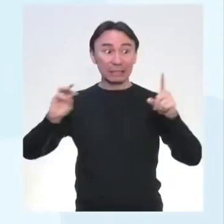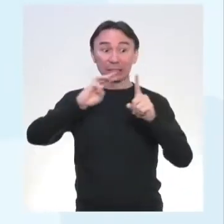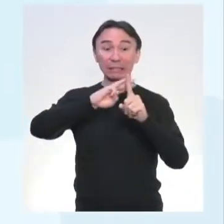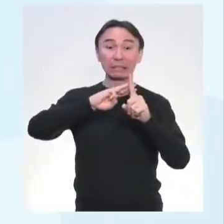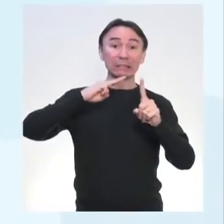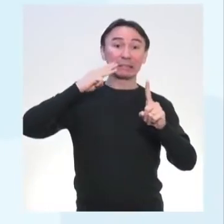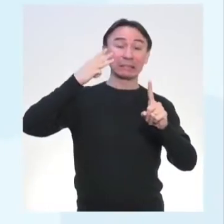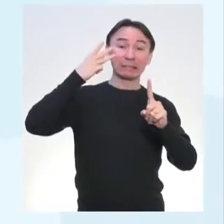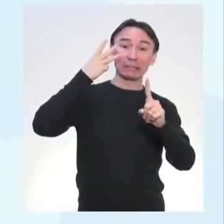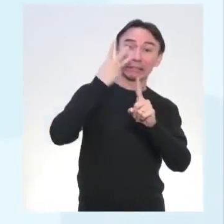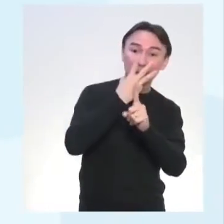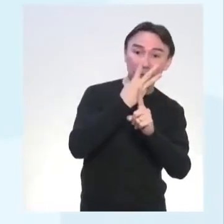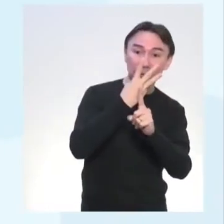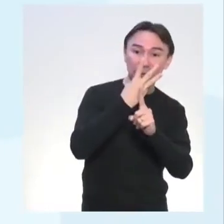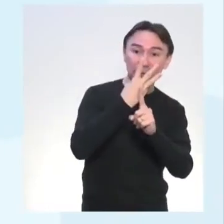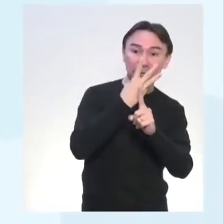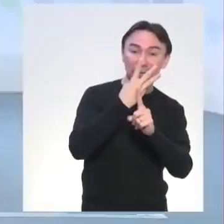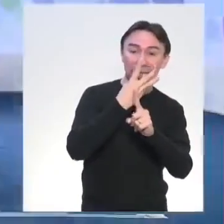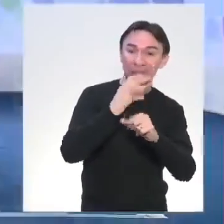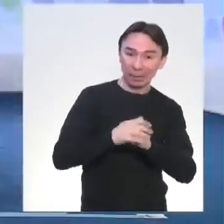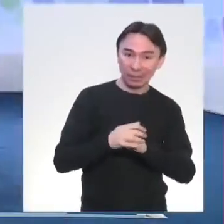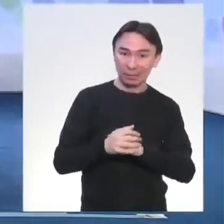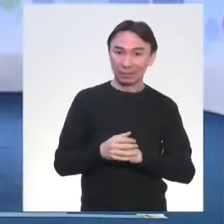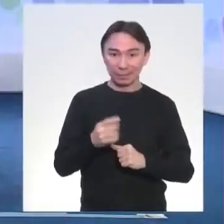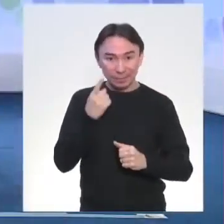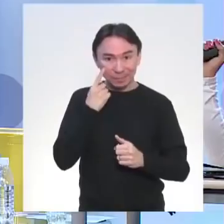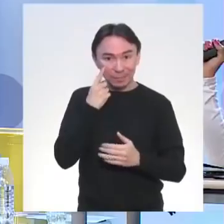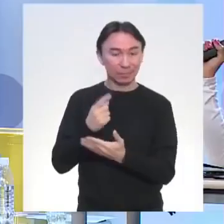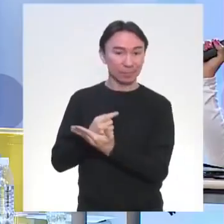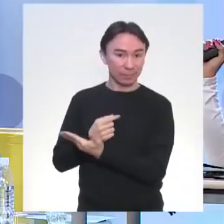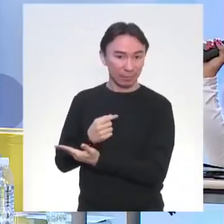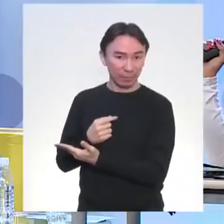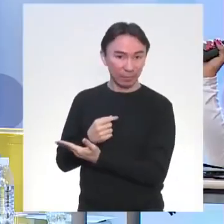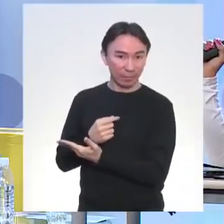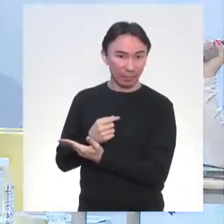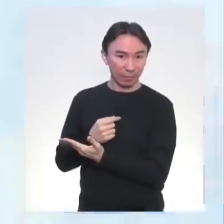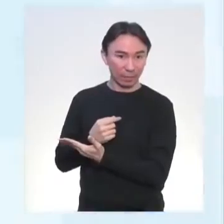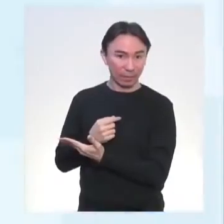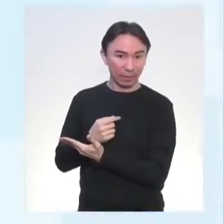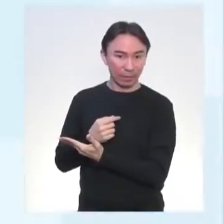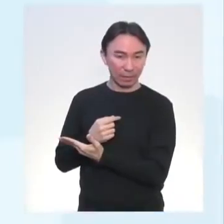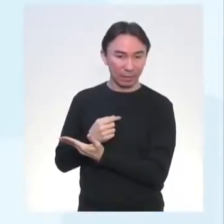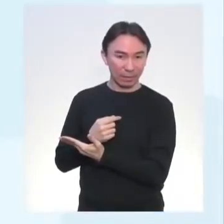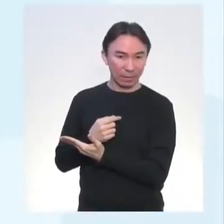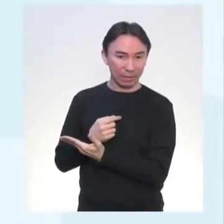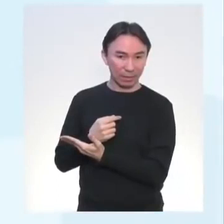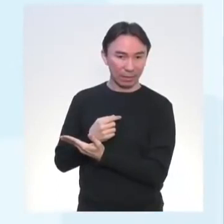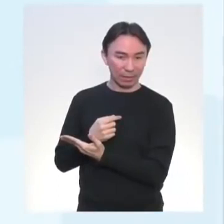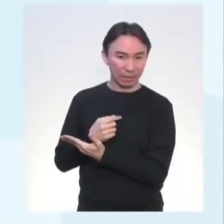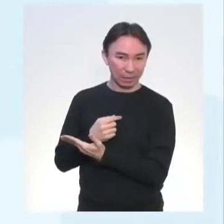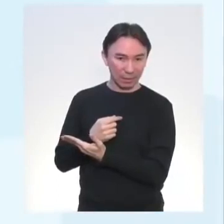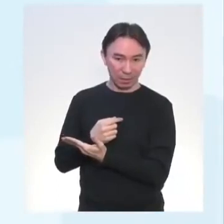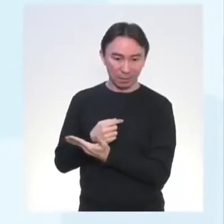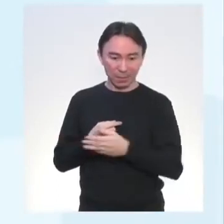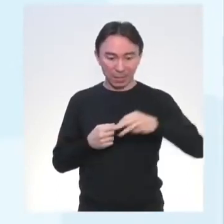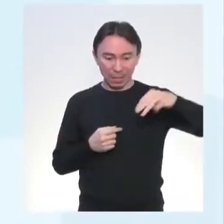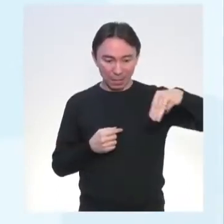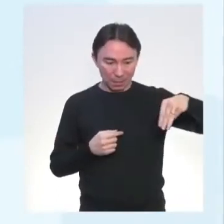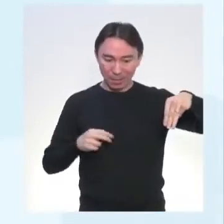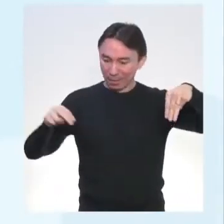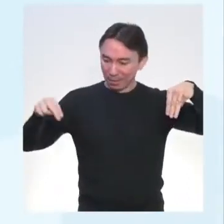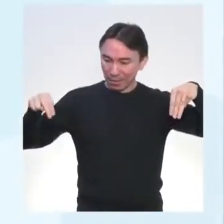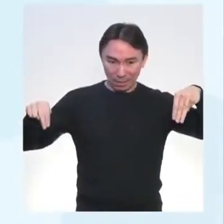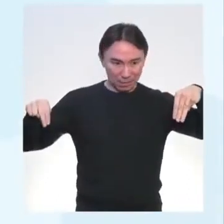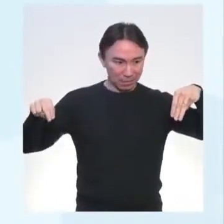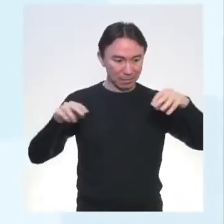dar 6. É, exatamente, né? Então, abrindo aí, ó, temos aí o segmento de reta MN, tá vendo? Ó? Ele é